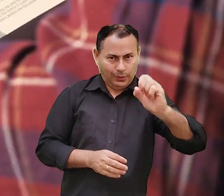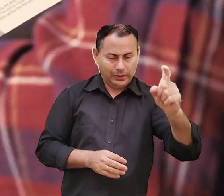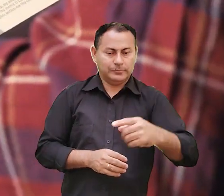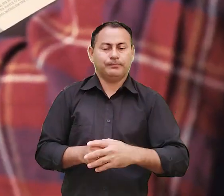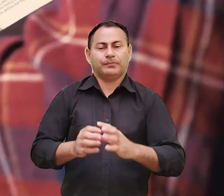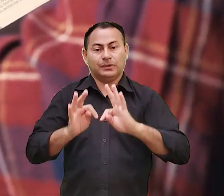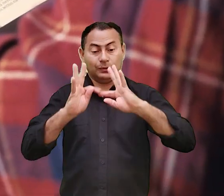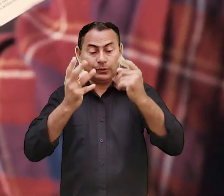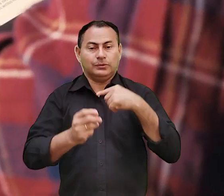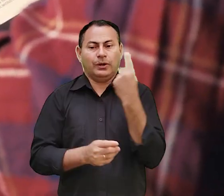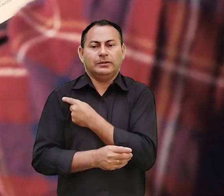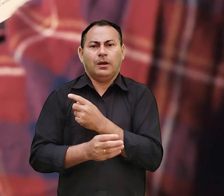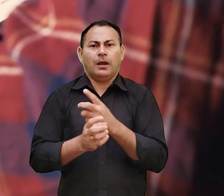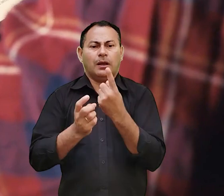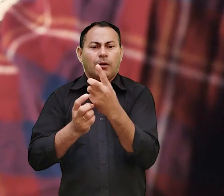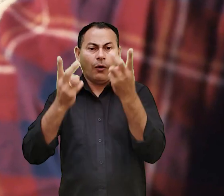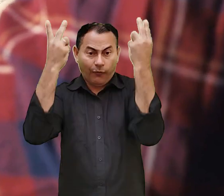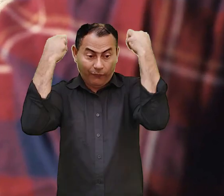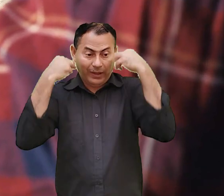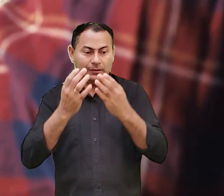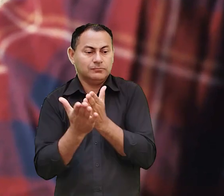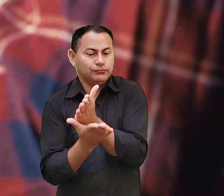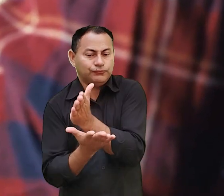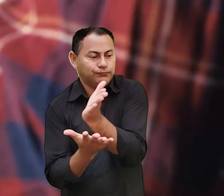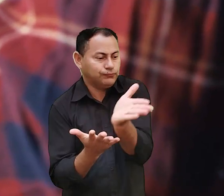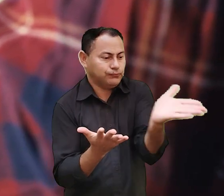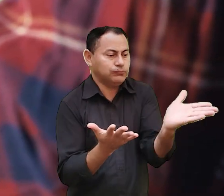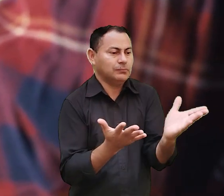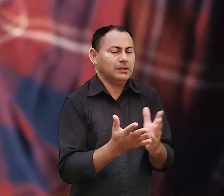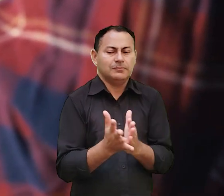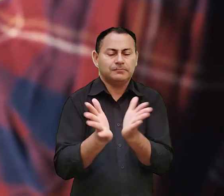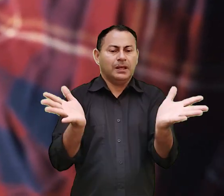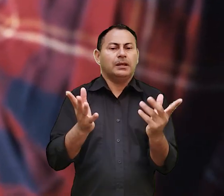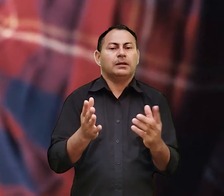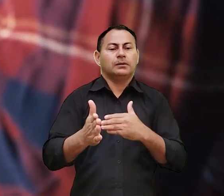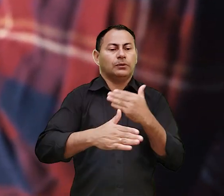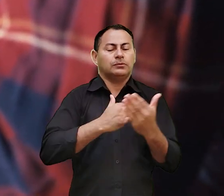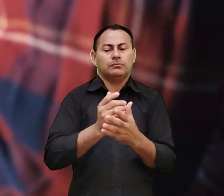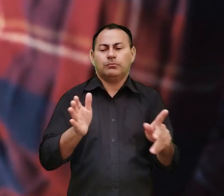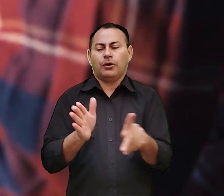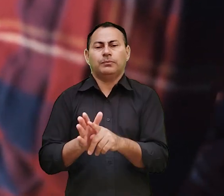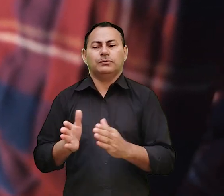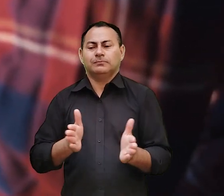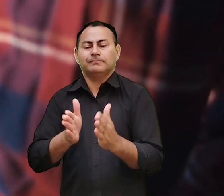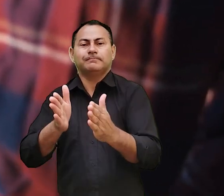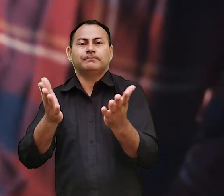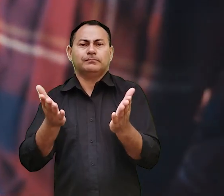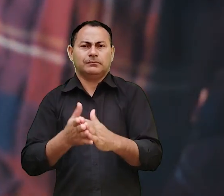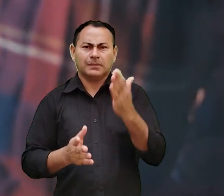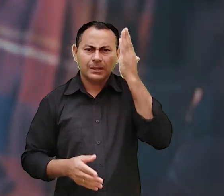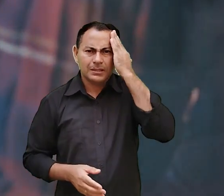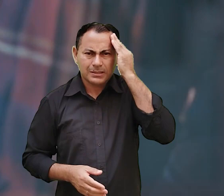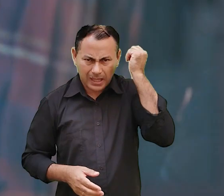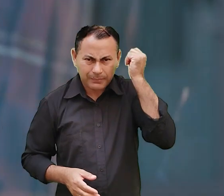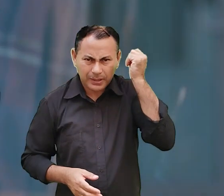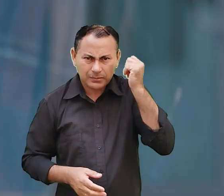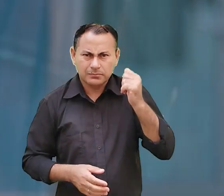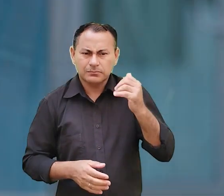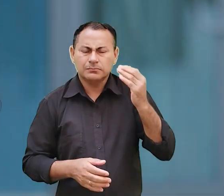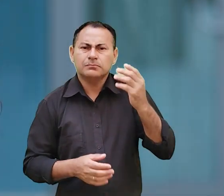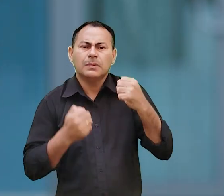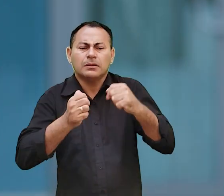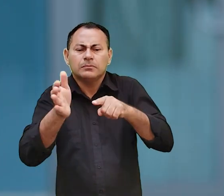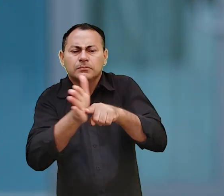ovelhas, nos desviamos, cada um de nós se voltou para o seu próprio caminho. Sabe, deveríamos